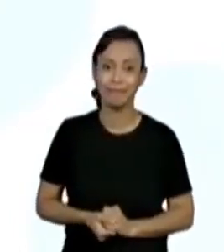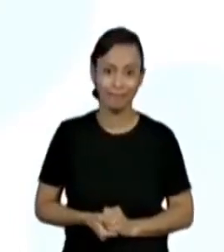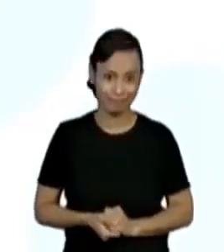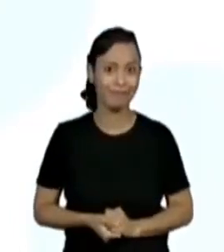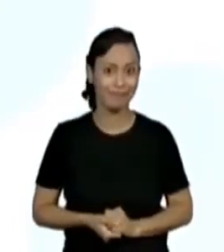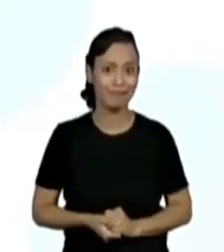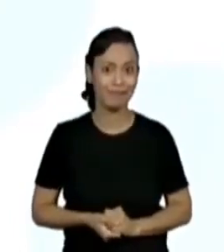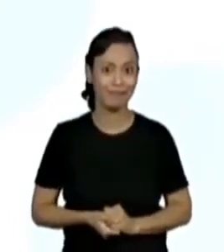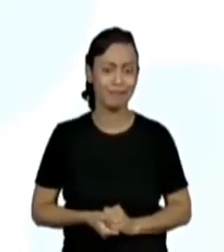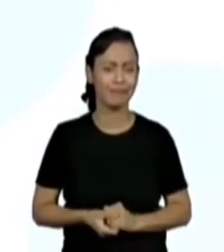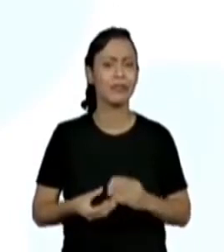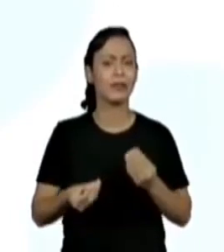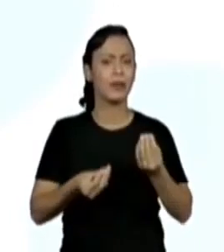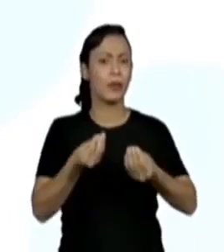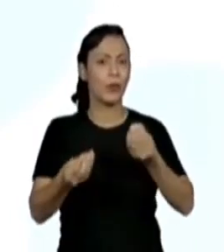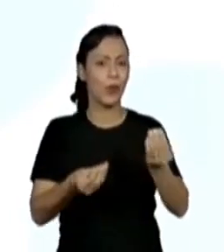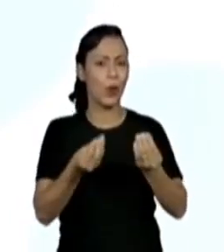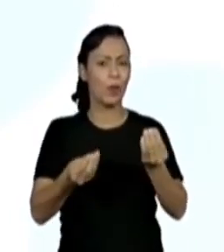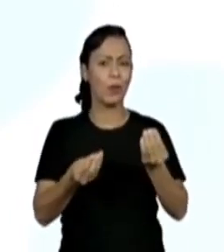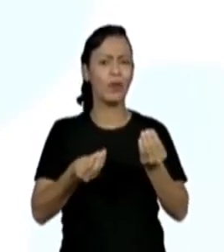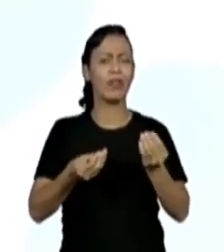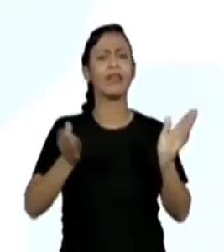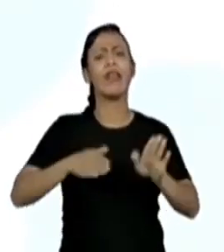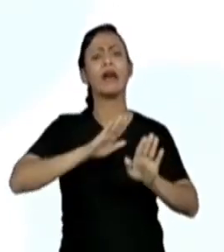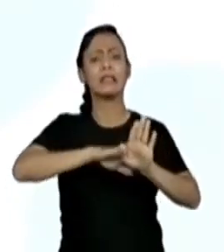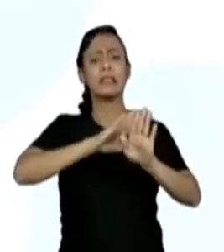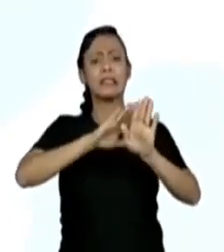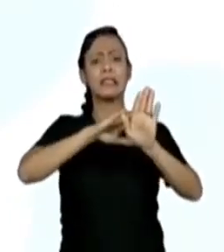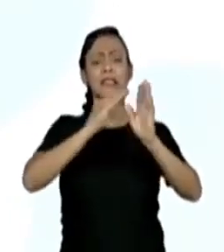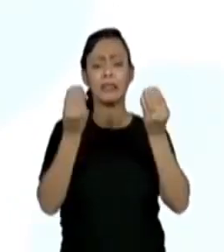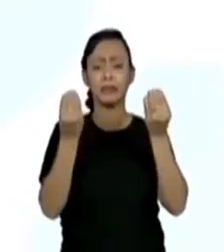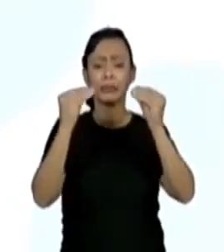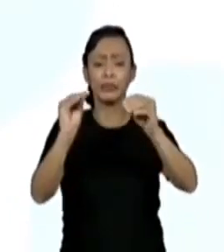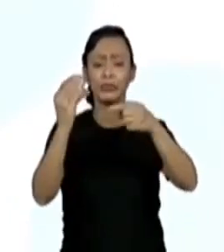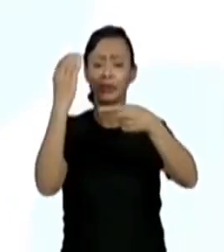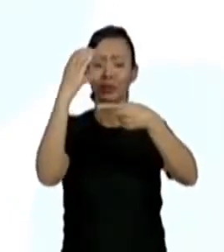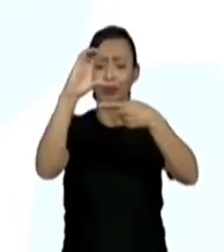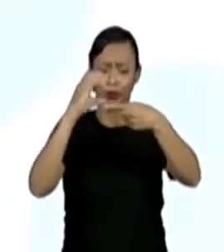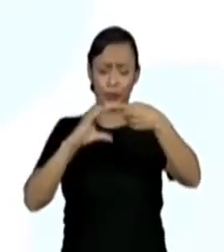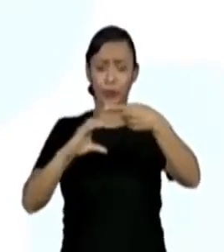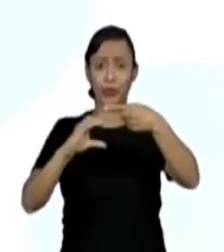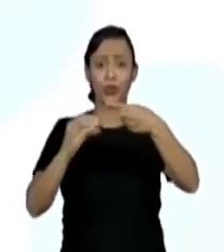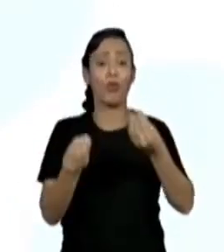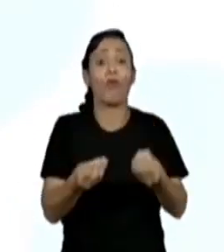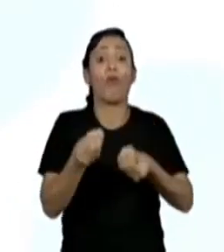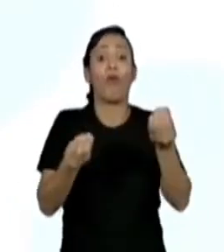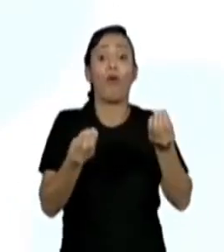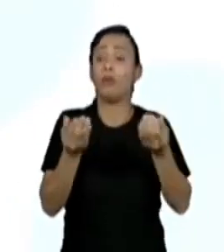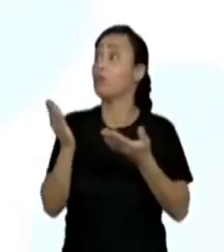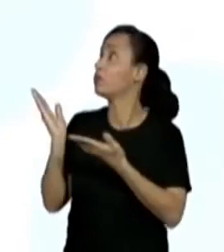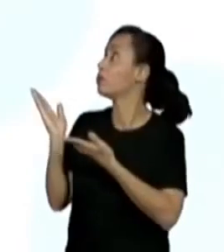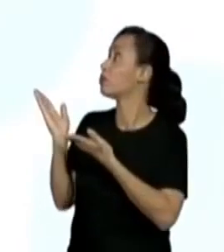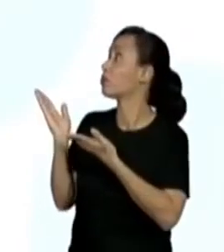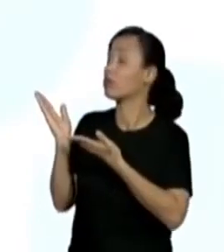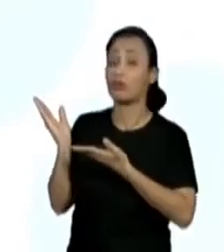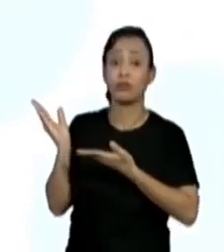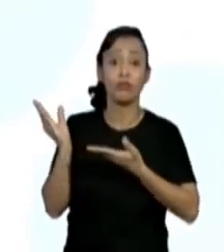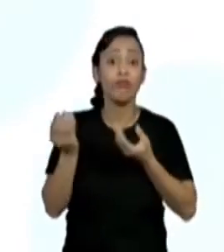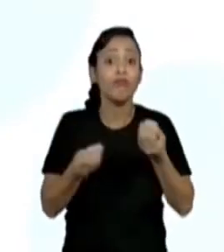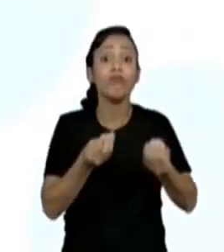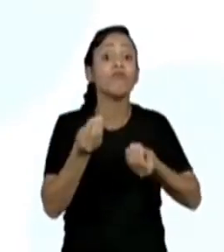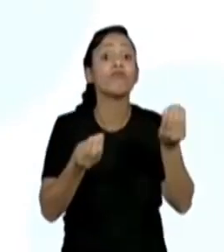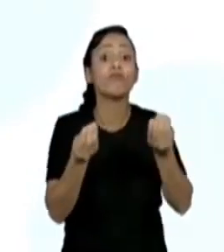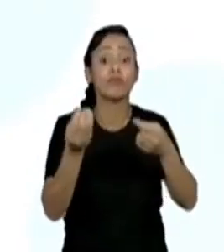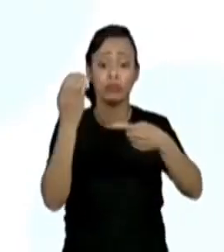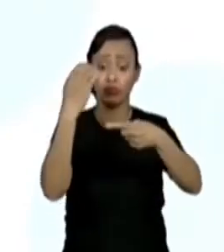último podemos representar de que maneira a fração aí resultante das